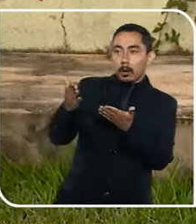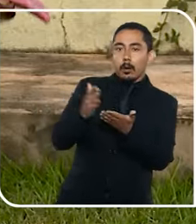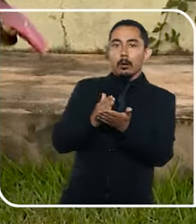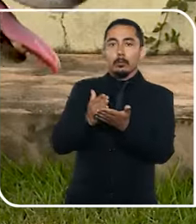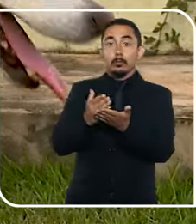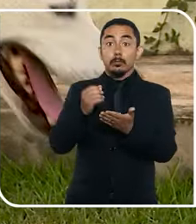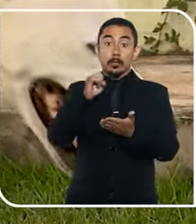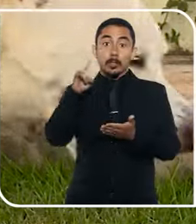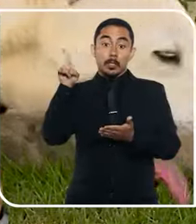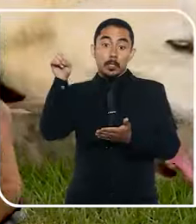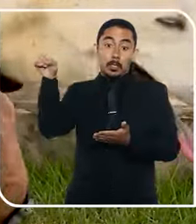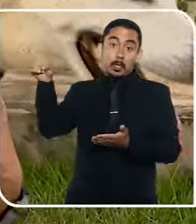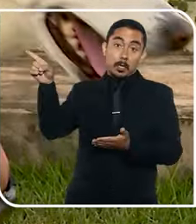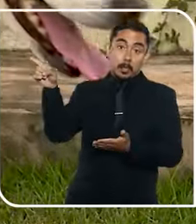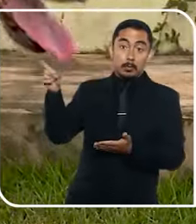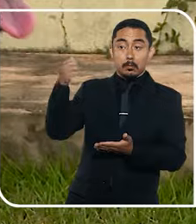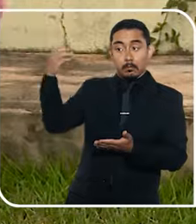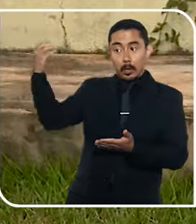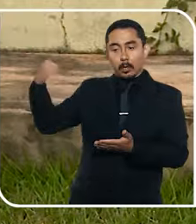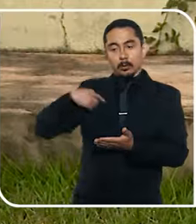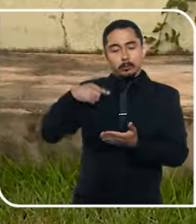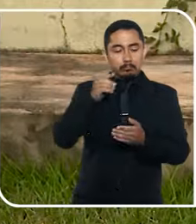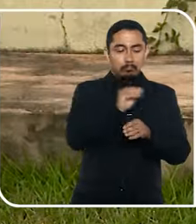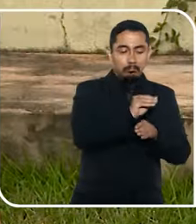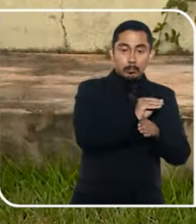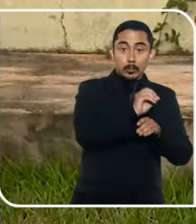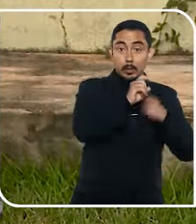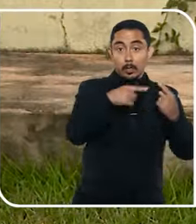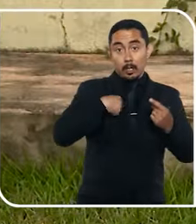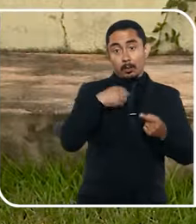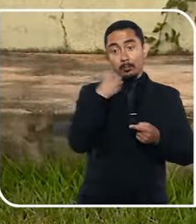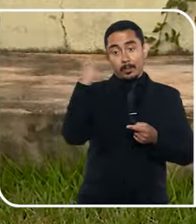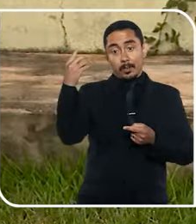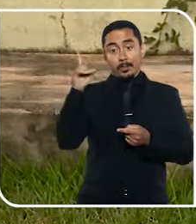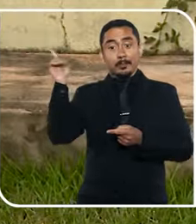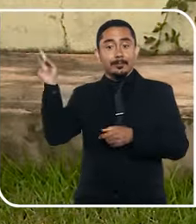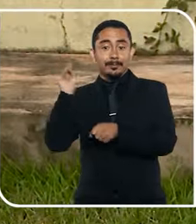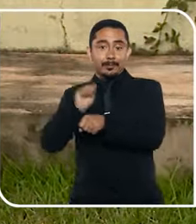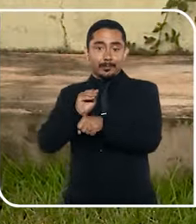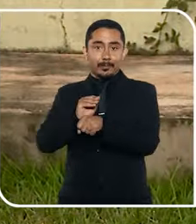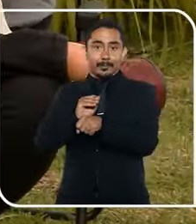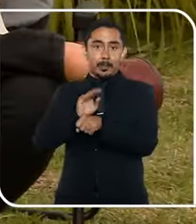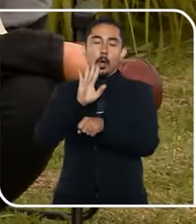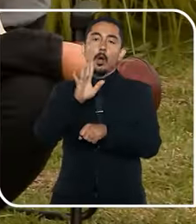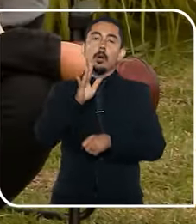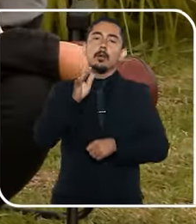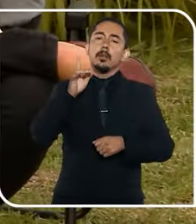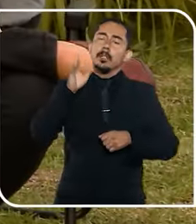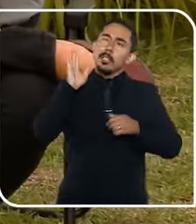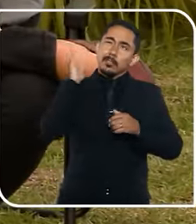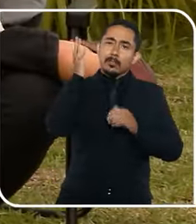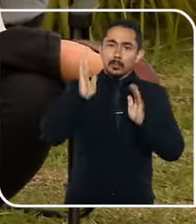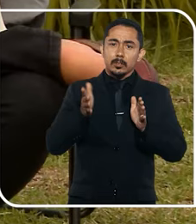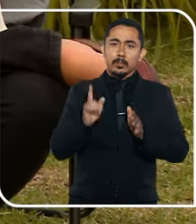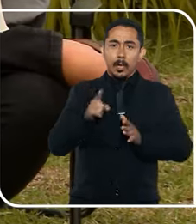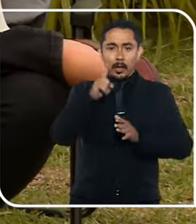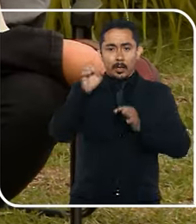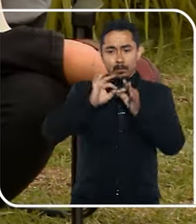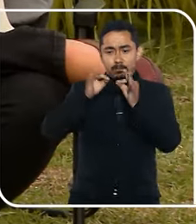ele viaja, eu fico com ela também. Já aconteceu dele ficar um período longo aconteceu. Fora? No ano passado, ele ficou 6 meses